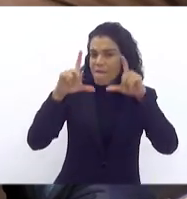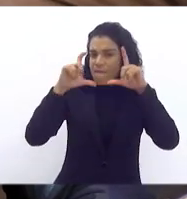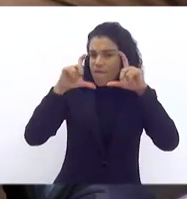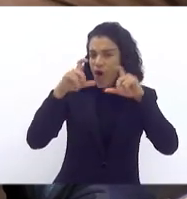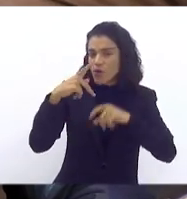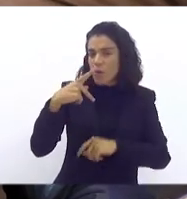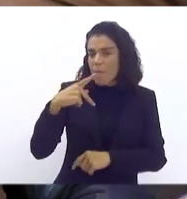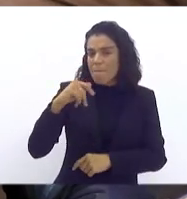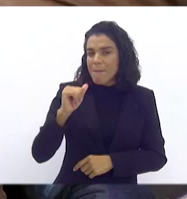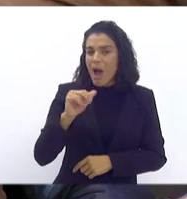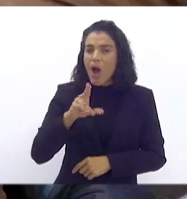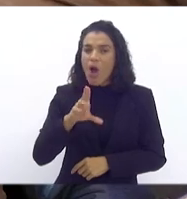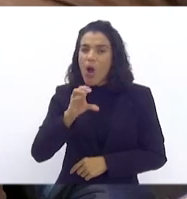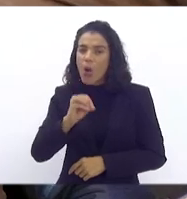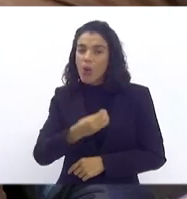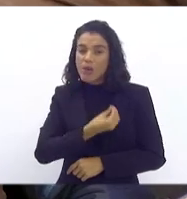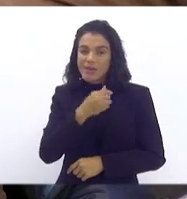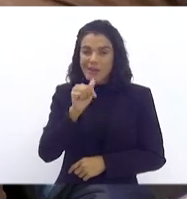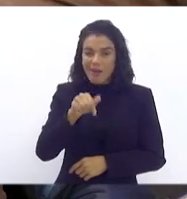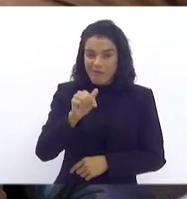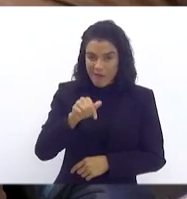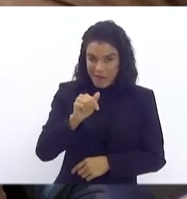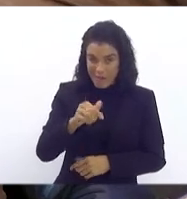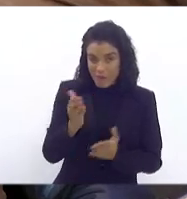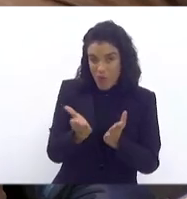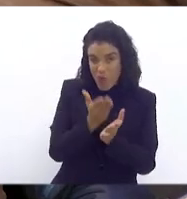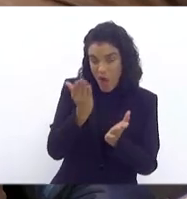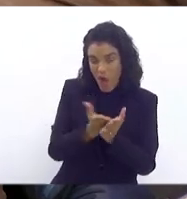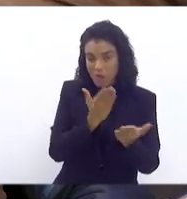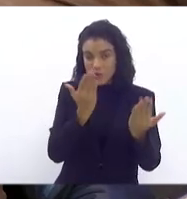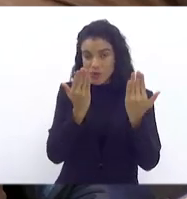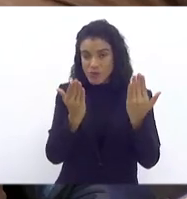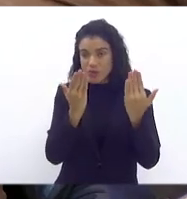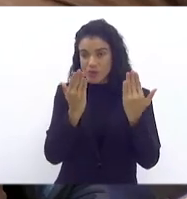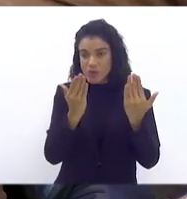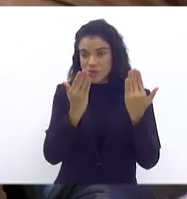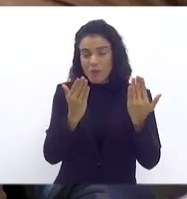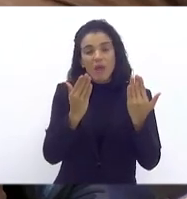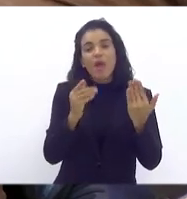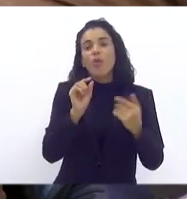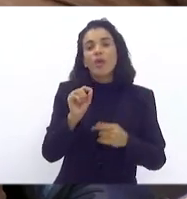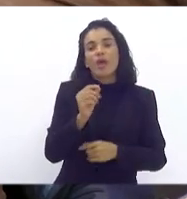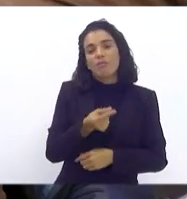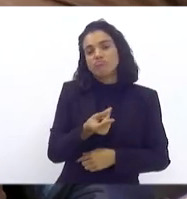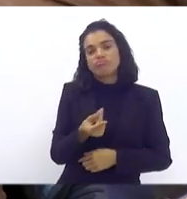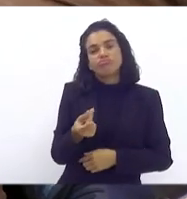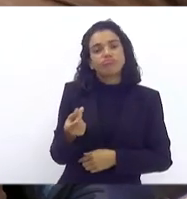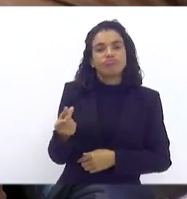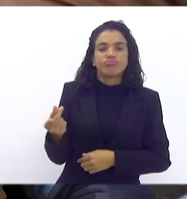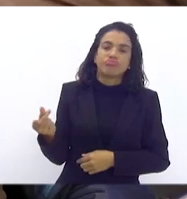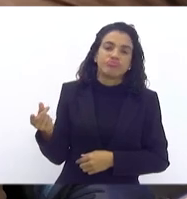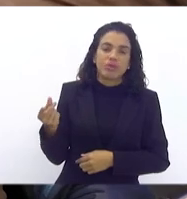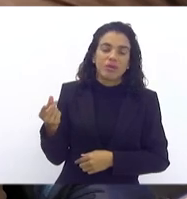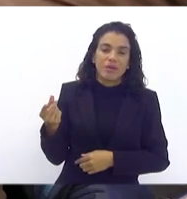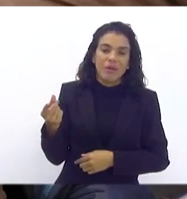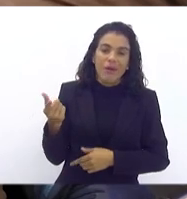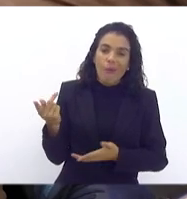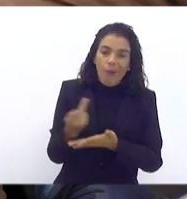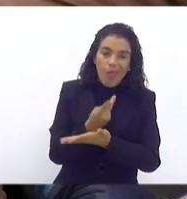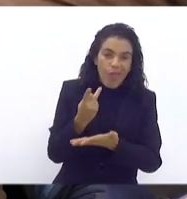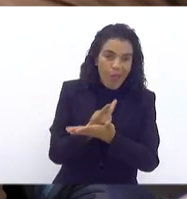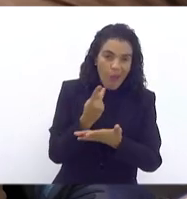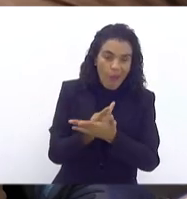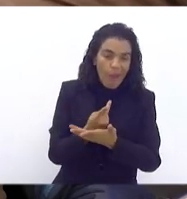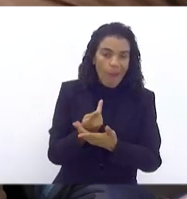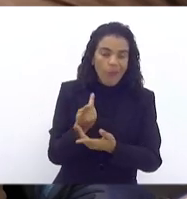isso não se explica a questão é que o álbum de suspeitos ele acaba eternizando esse tipo de círculo vicioso porque se